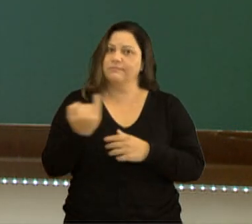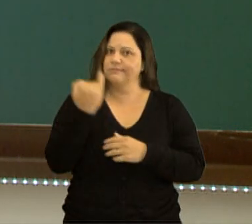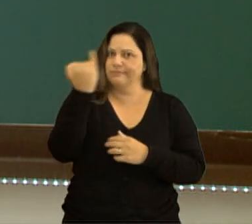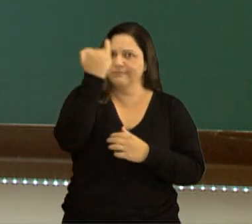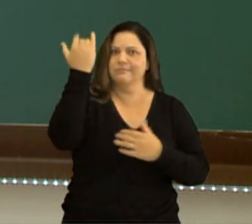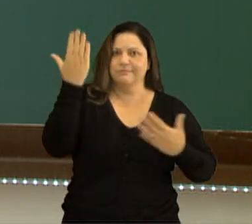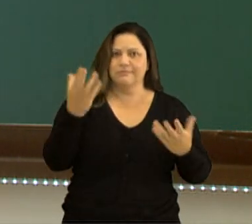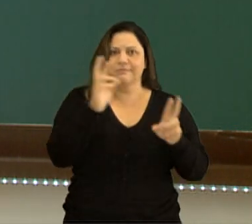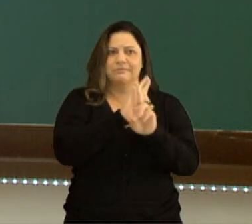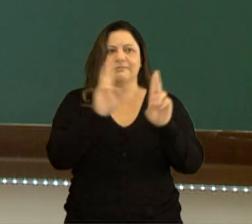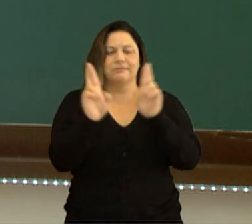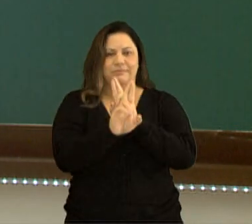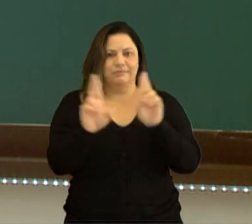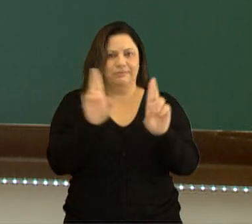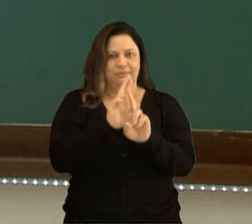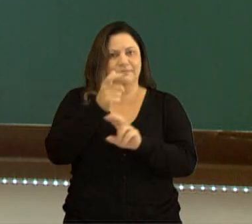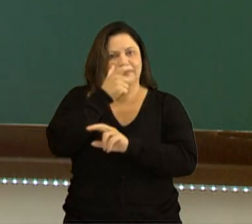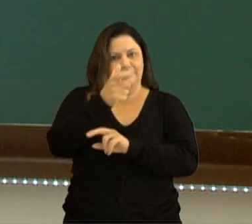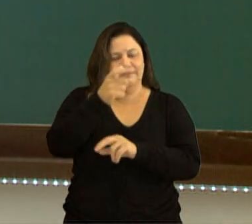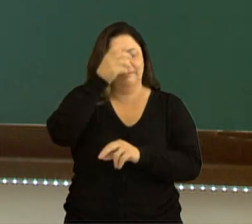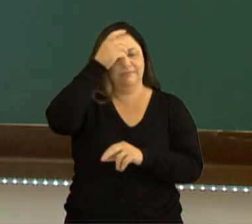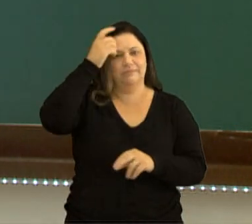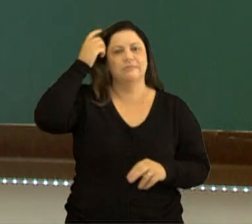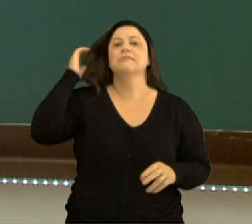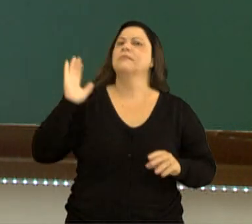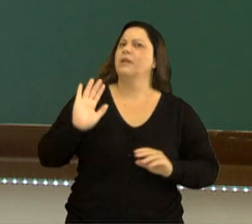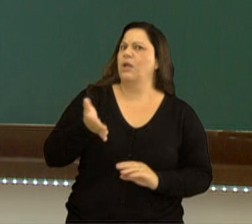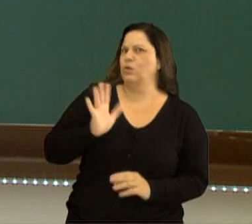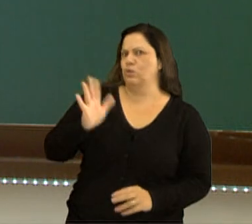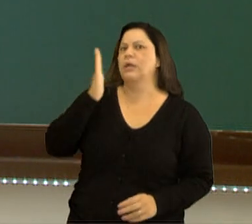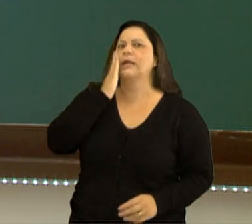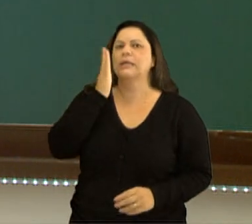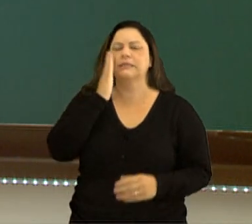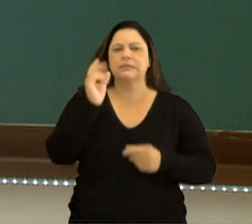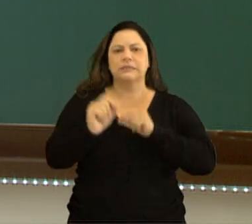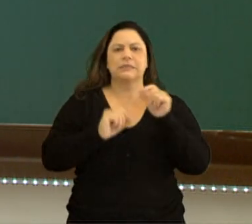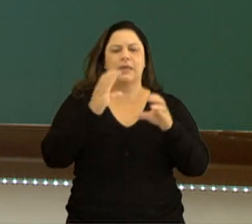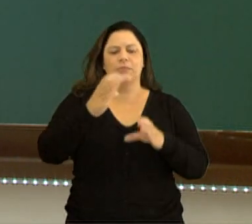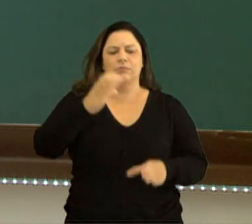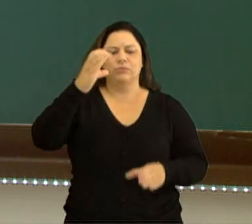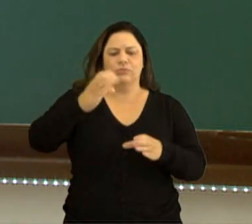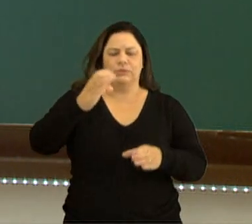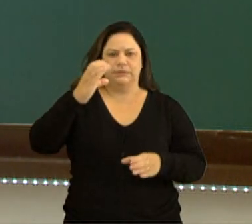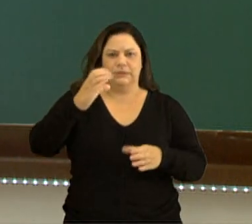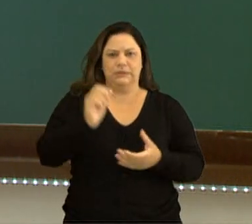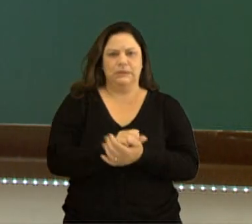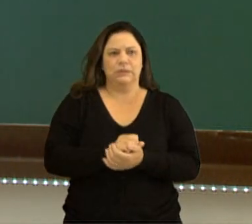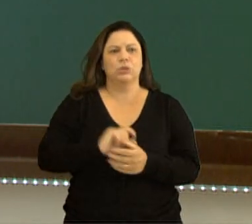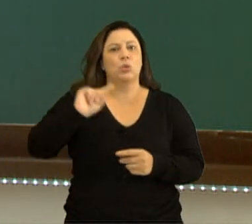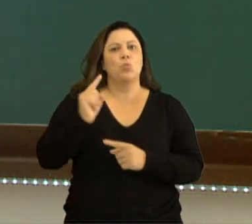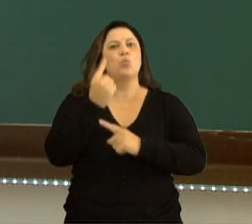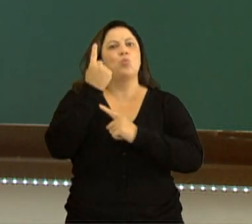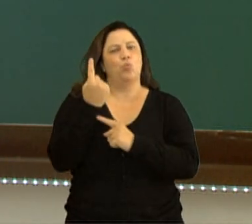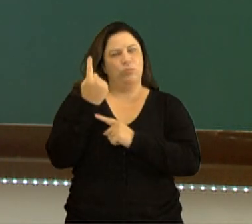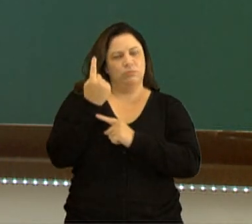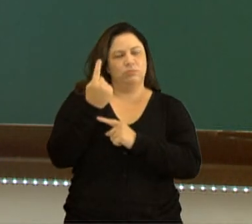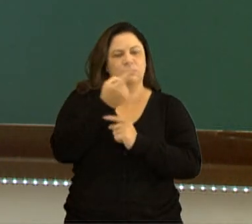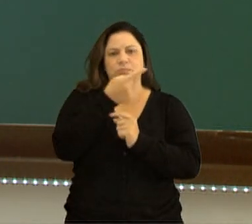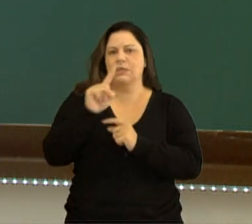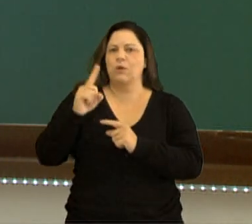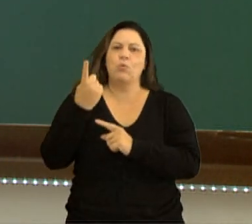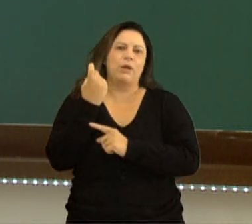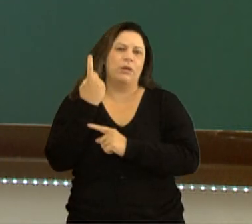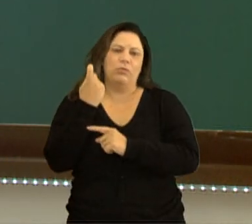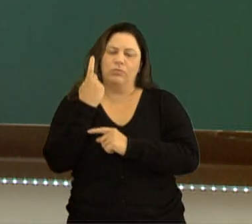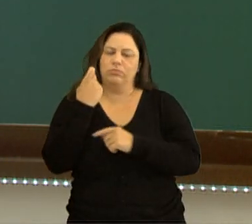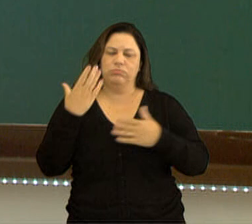relação bastante interessante. A gente já sabe que o cilindro é um dos sólidos, não é o único, né? Que é um